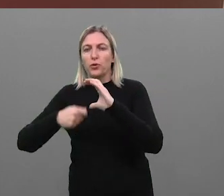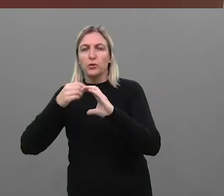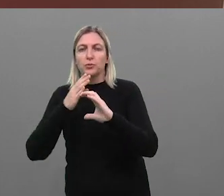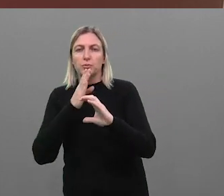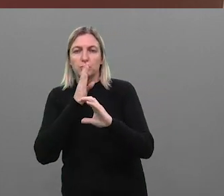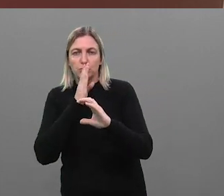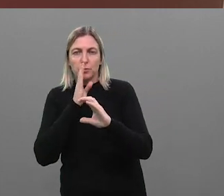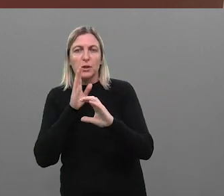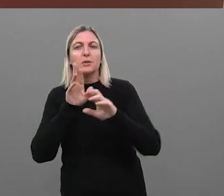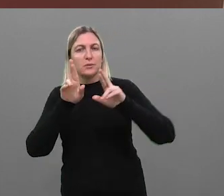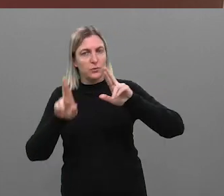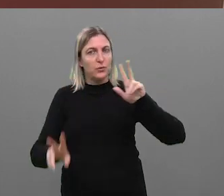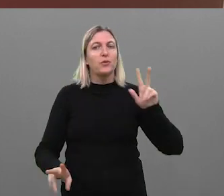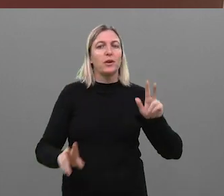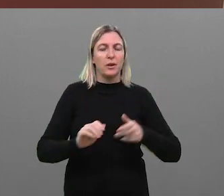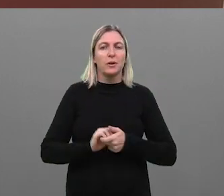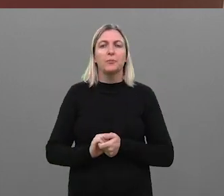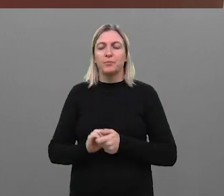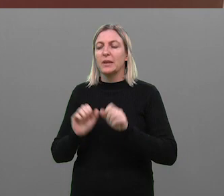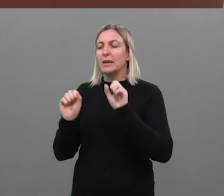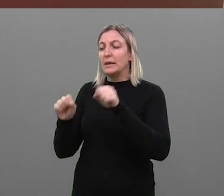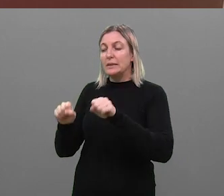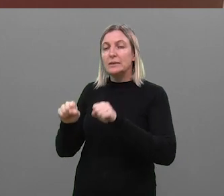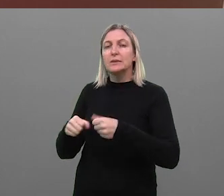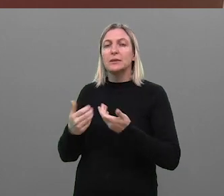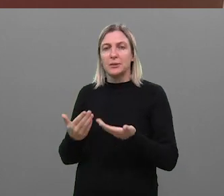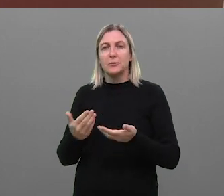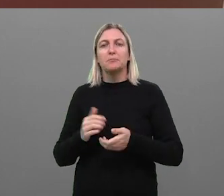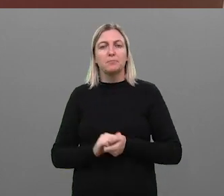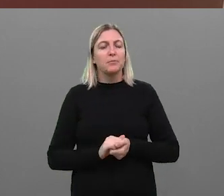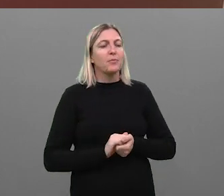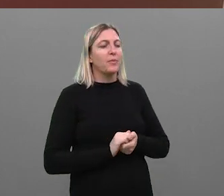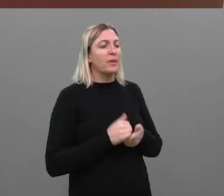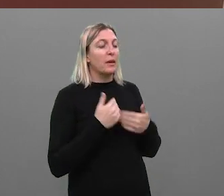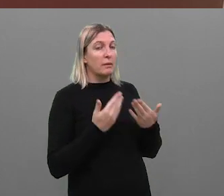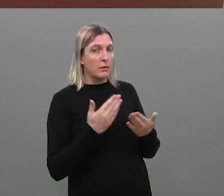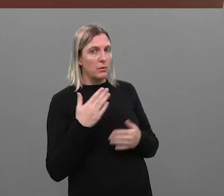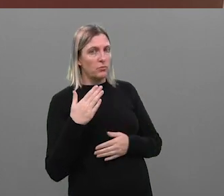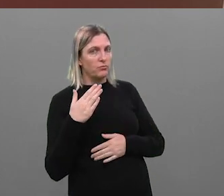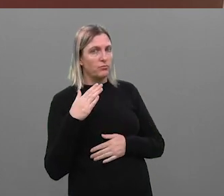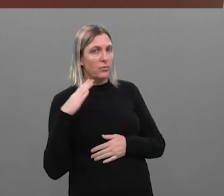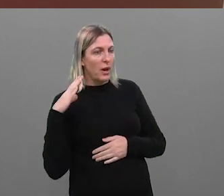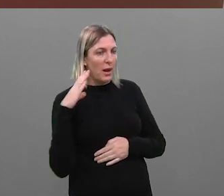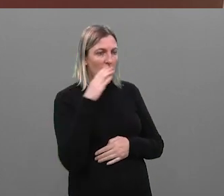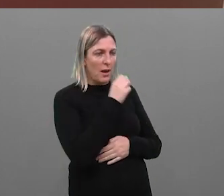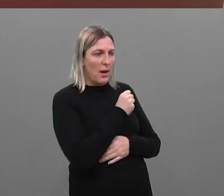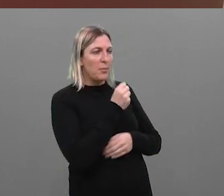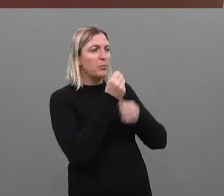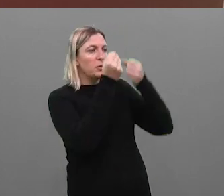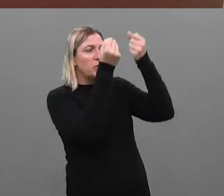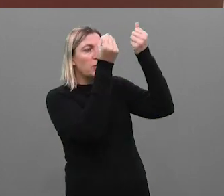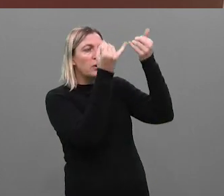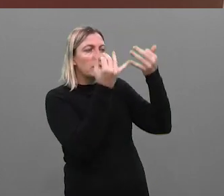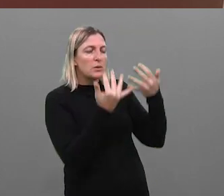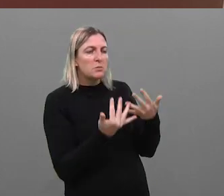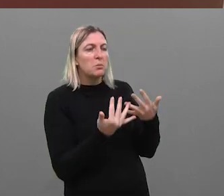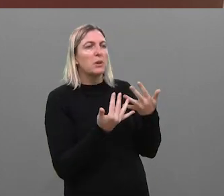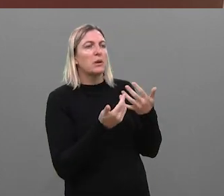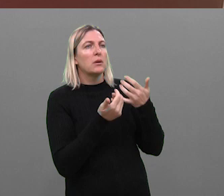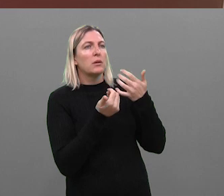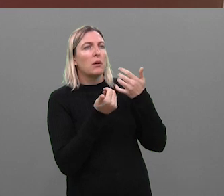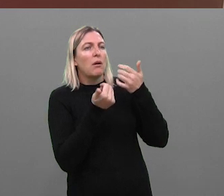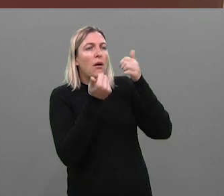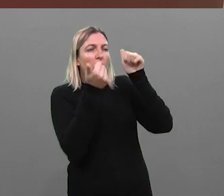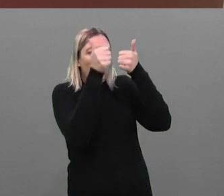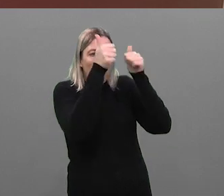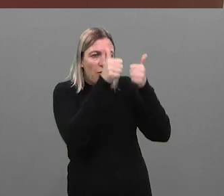e sem trilha existe uma diferença né com certeza perdoe gleon quero que rapidamente pra gente tá concluindo o